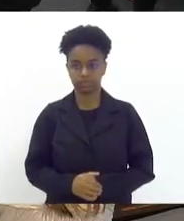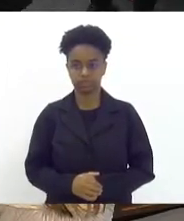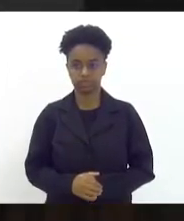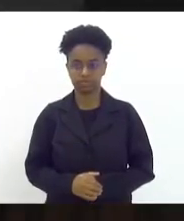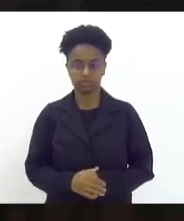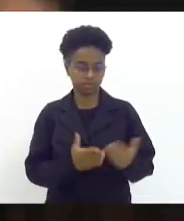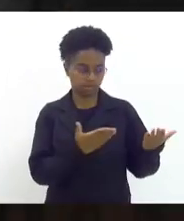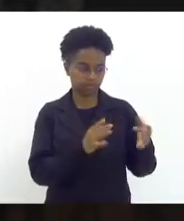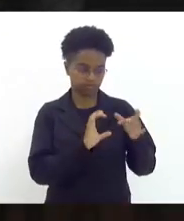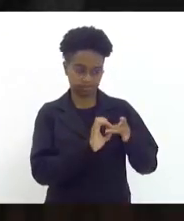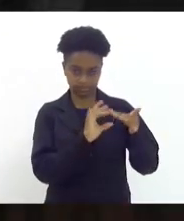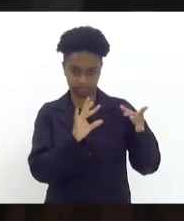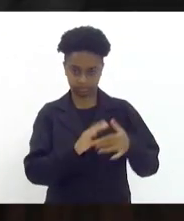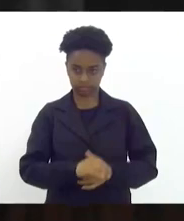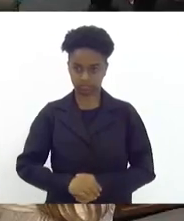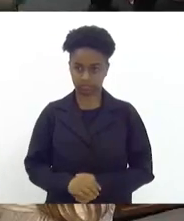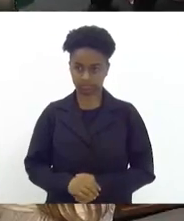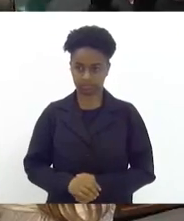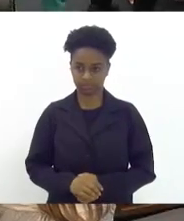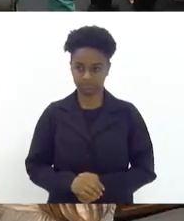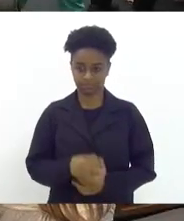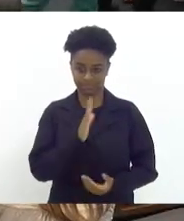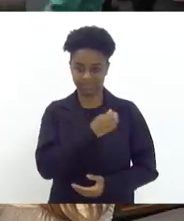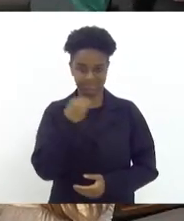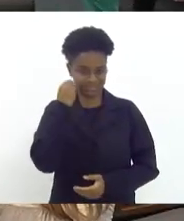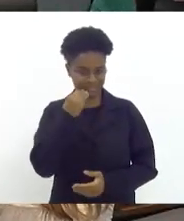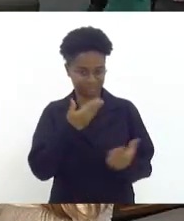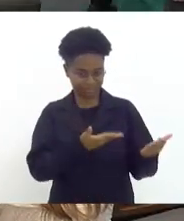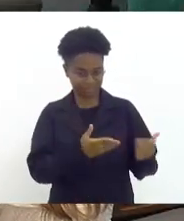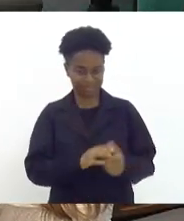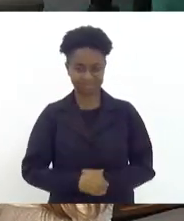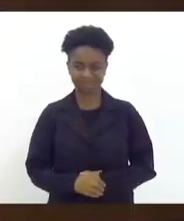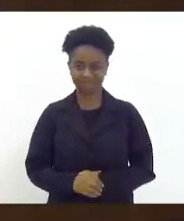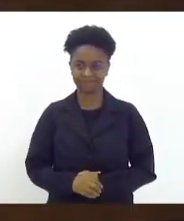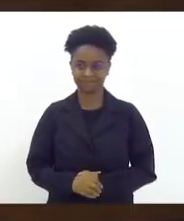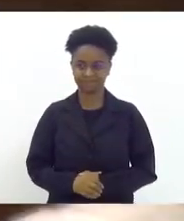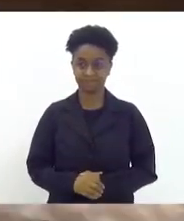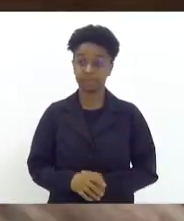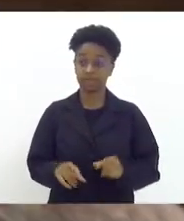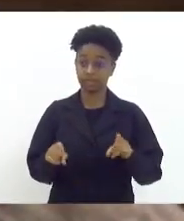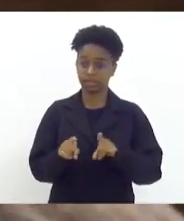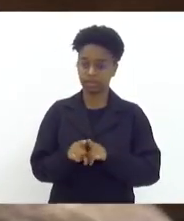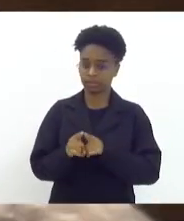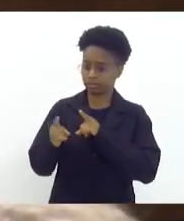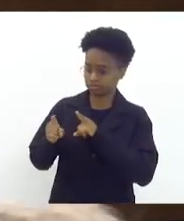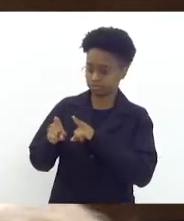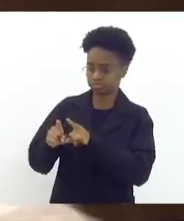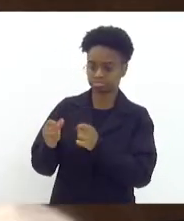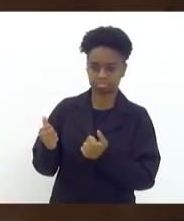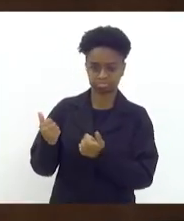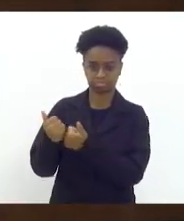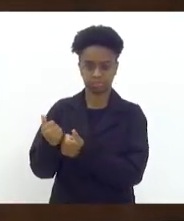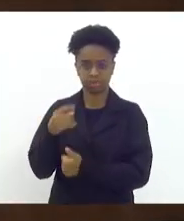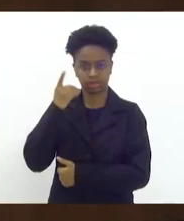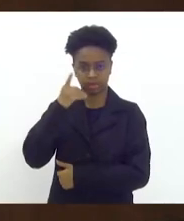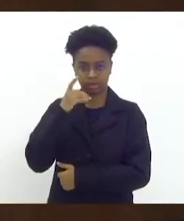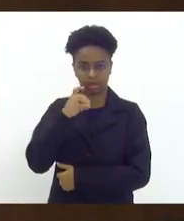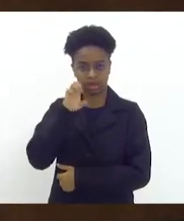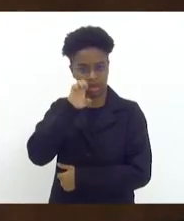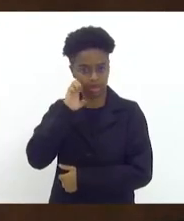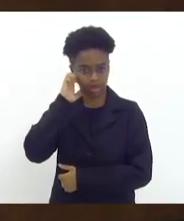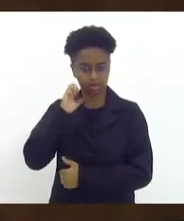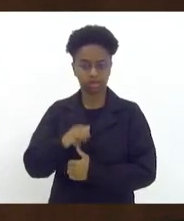Pode ficar à vontade meu decano Olha também na mesma linha da deputada Érica eu